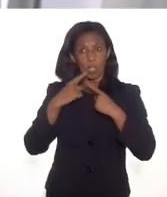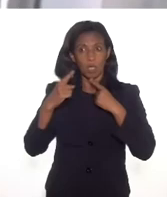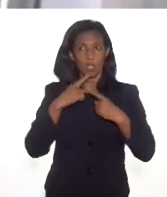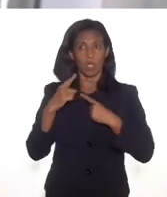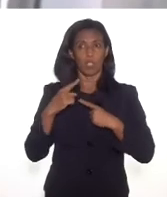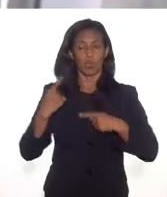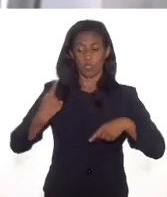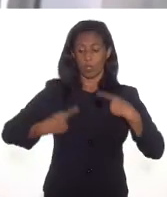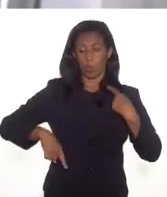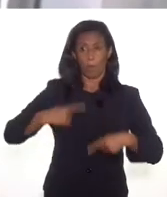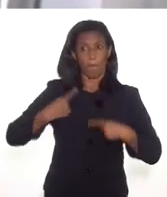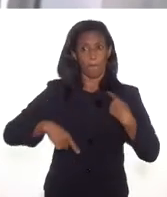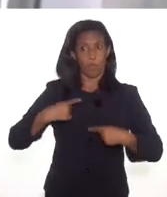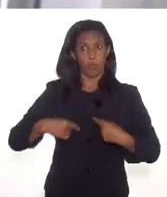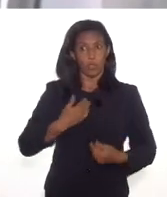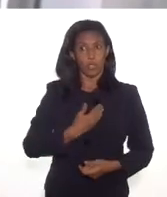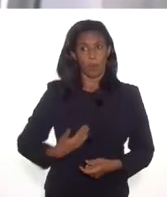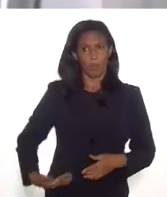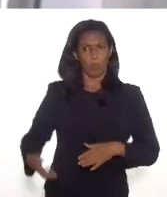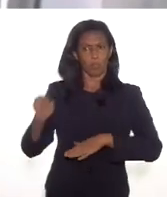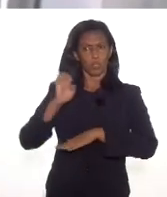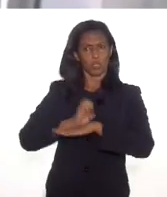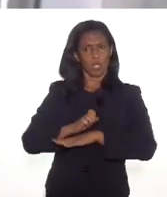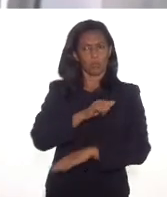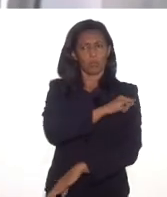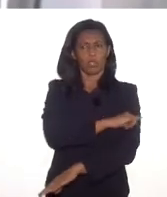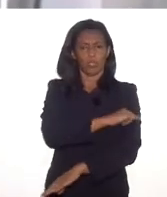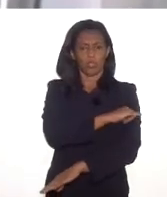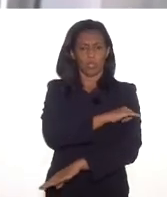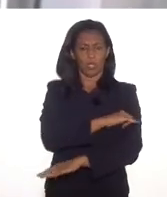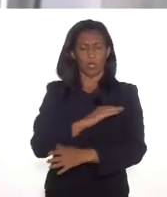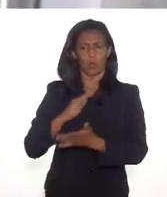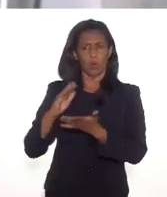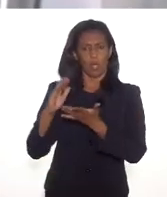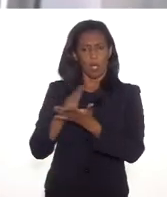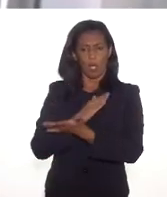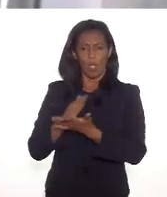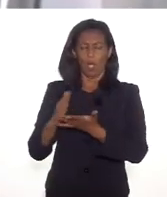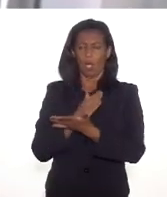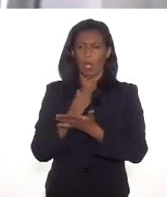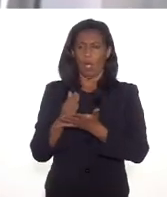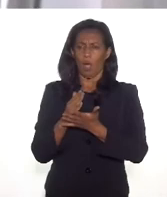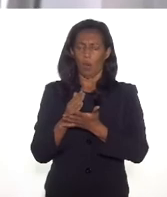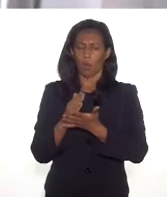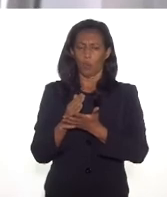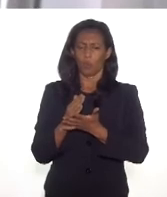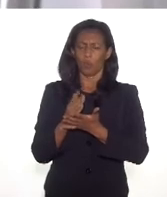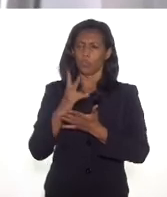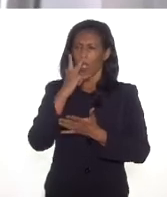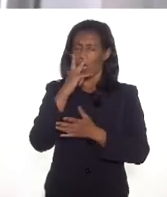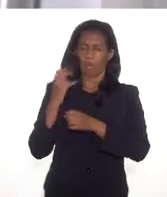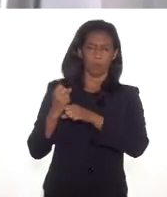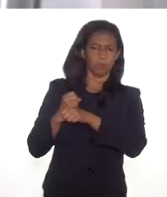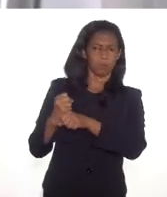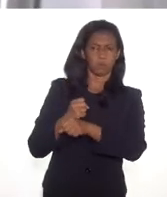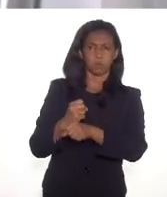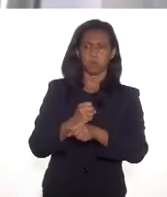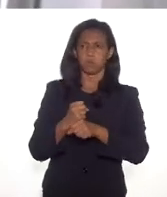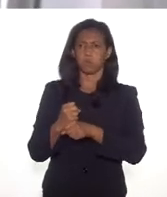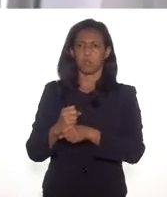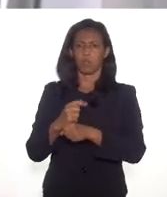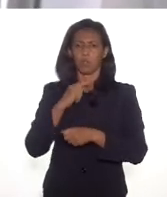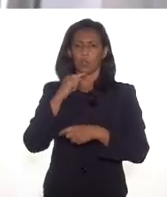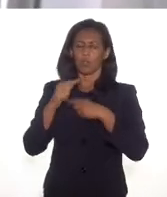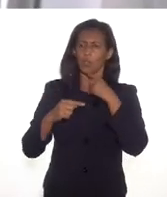de política de segurança pública no Estado do Rio de Janeiro, que, a meu ver, né, com algumas exceções, com alguns espasmos, há décadas não consegue